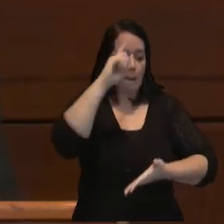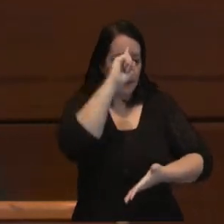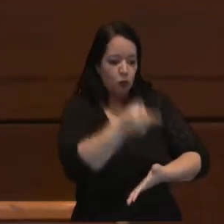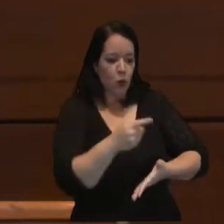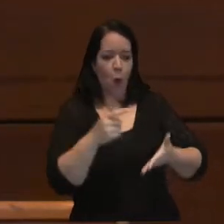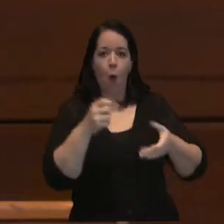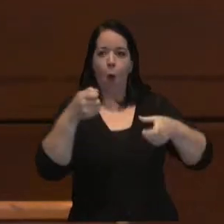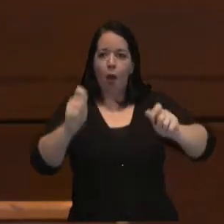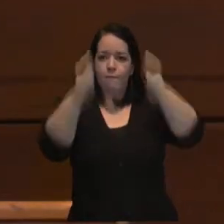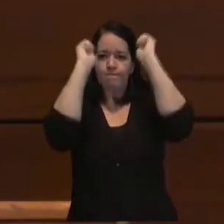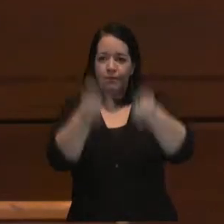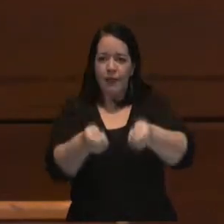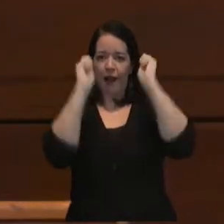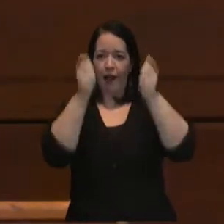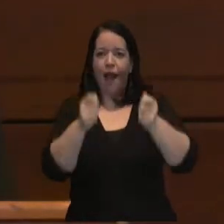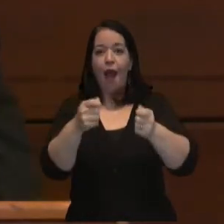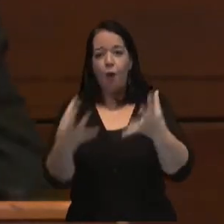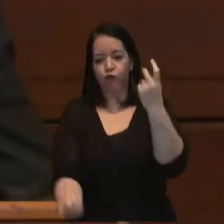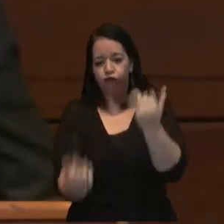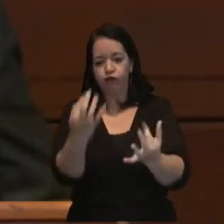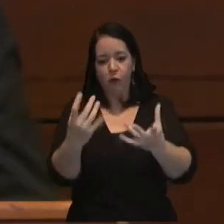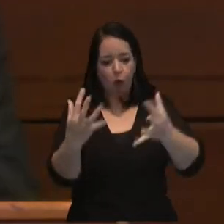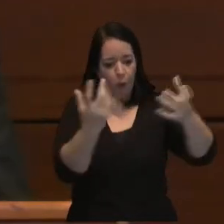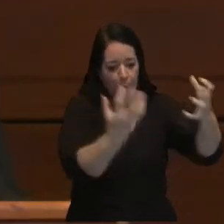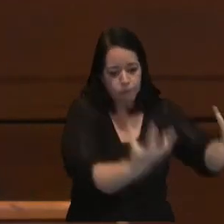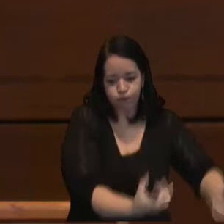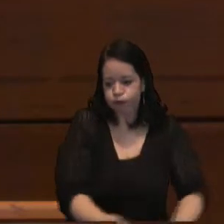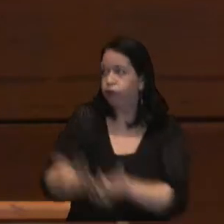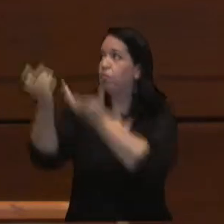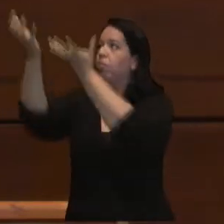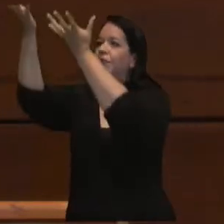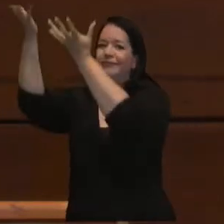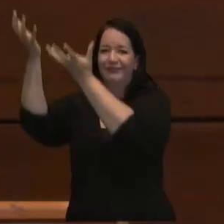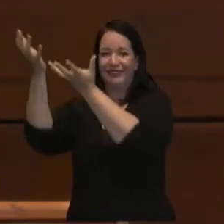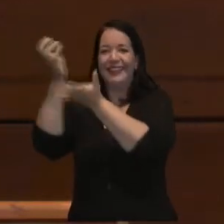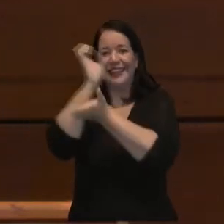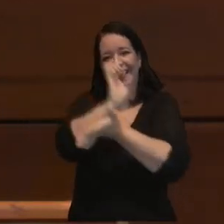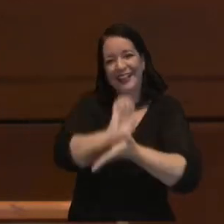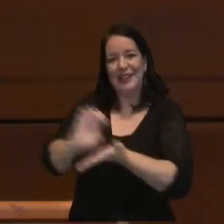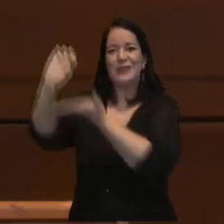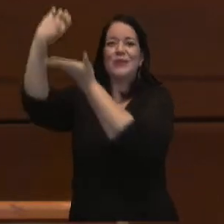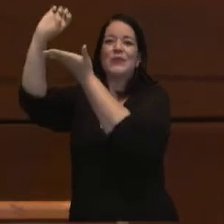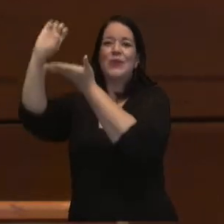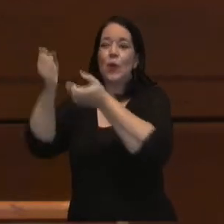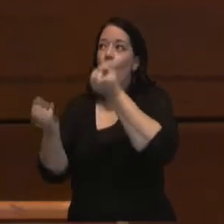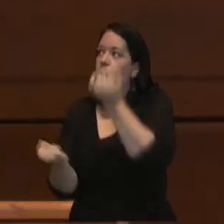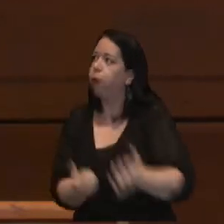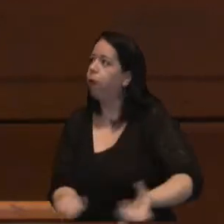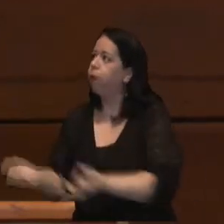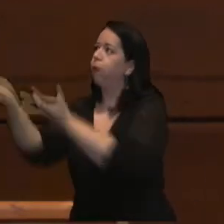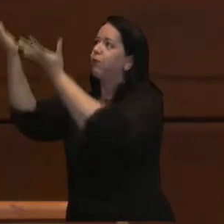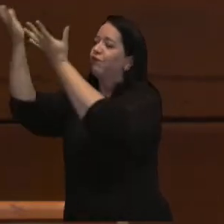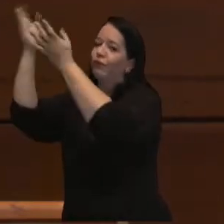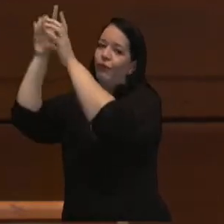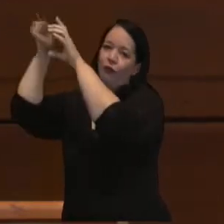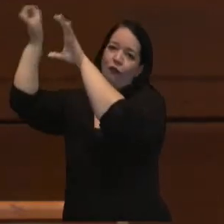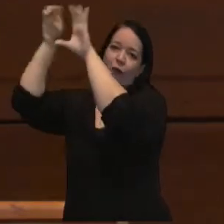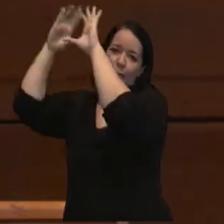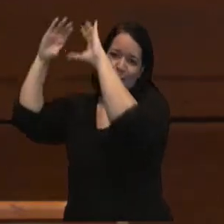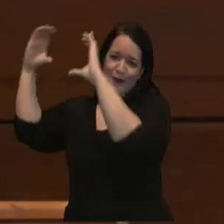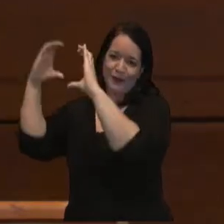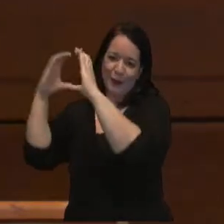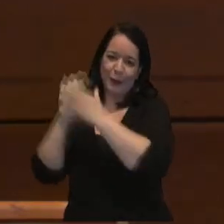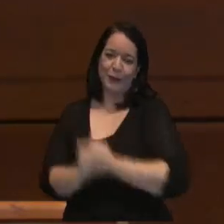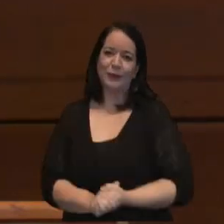Eliseu, e naquele momento, num redemoinho, Elias foi levado ao céu. Mas observem que este